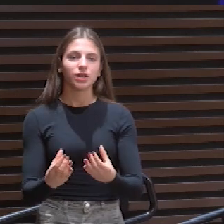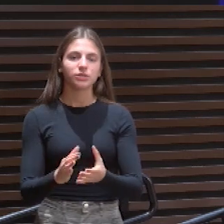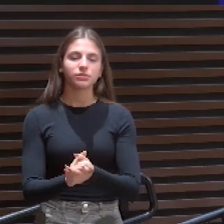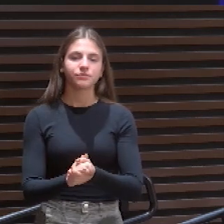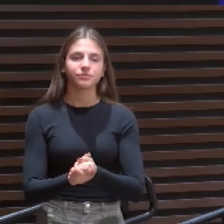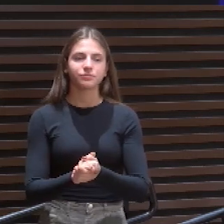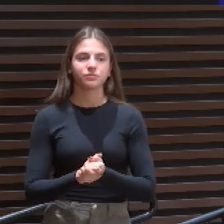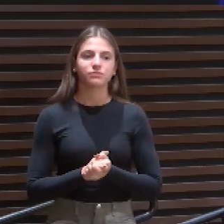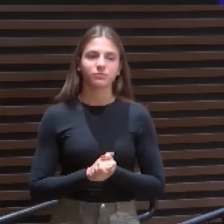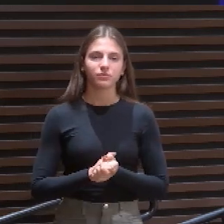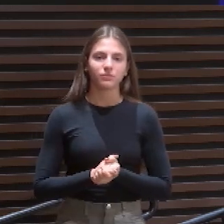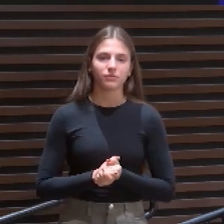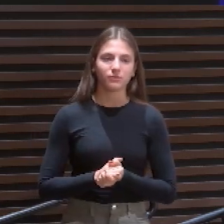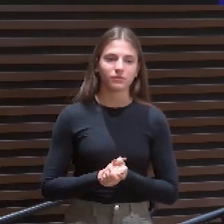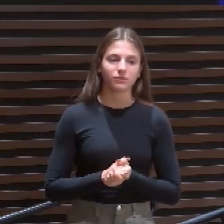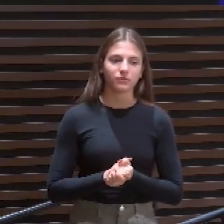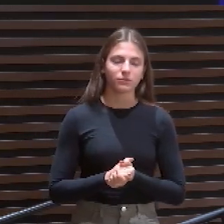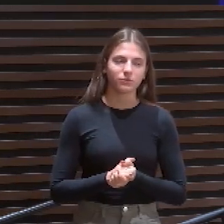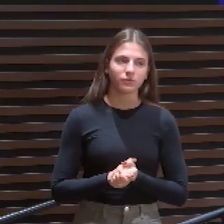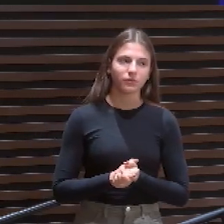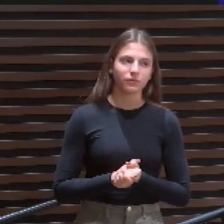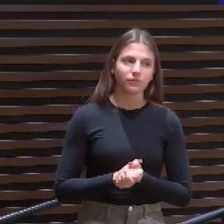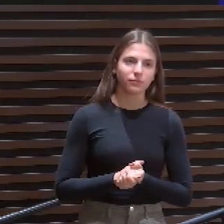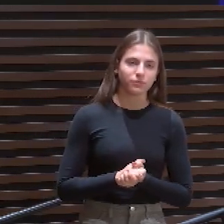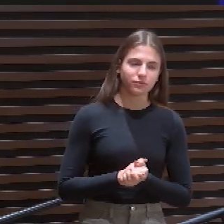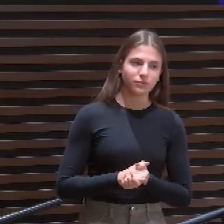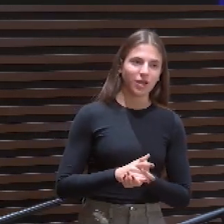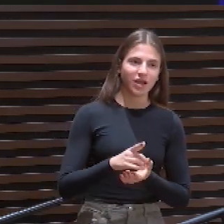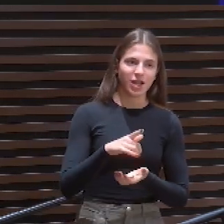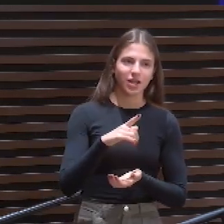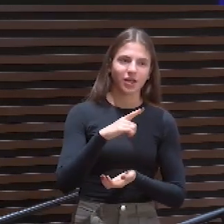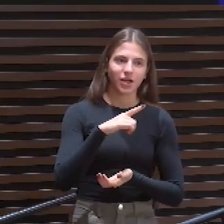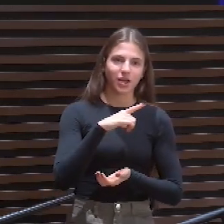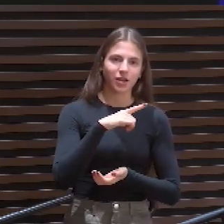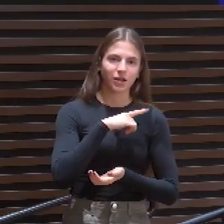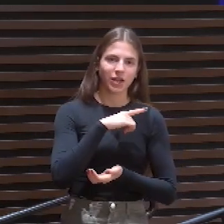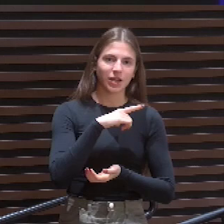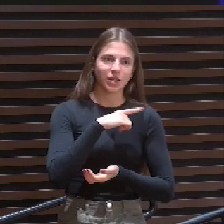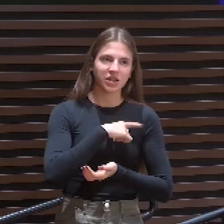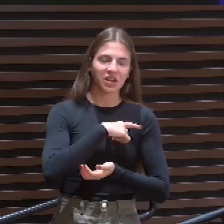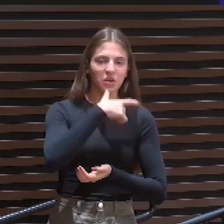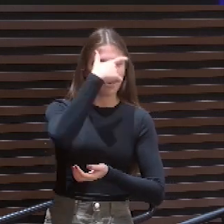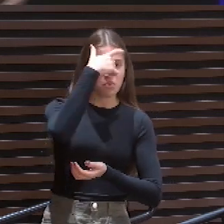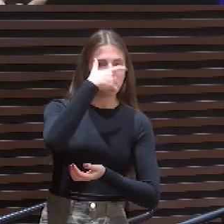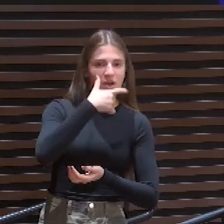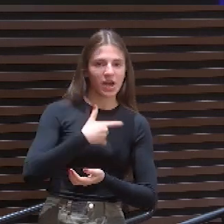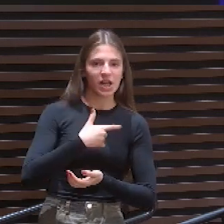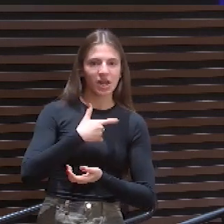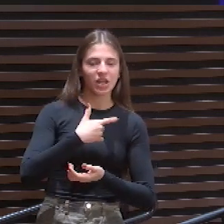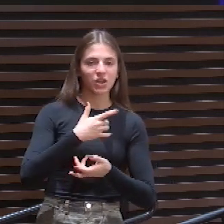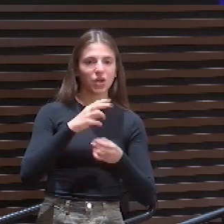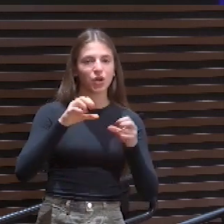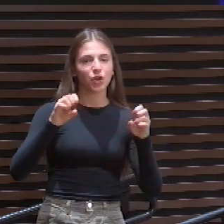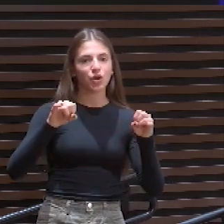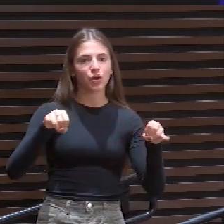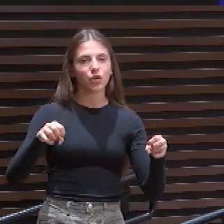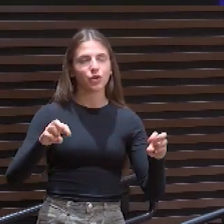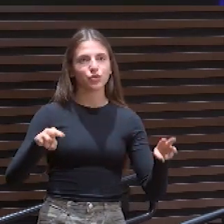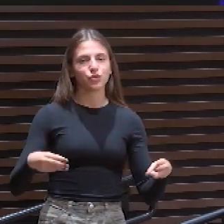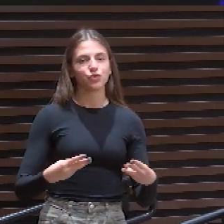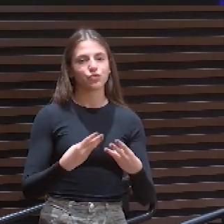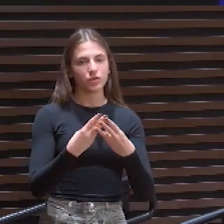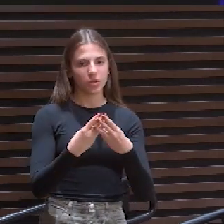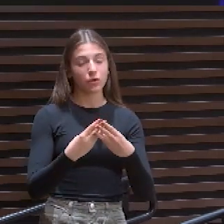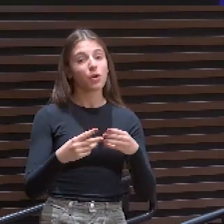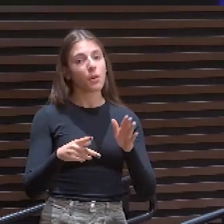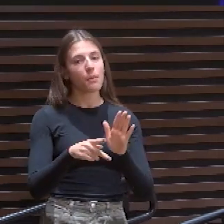Ela tem um sotaque bem judaico, próprio desse autor,